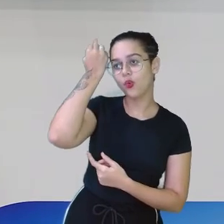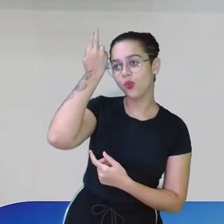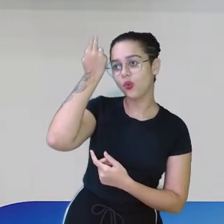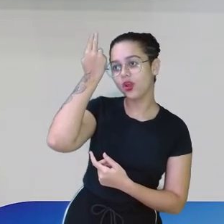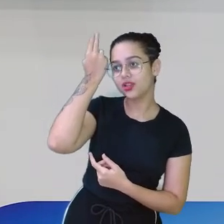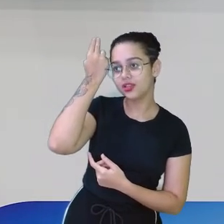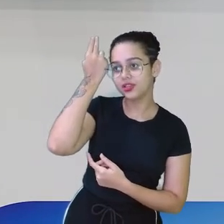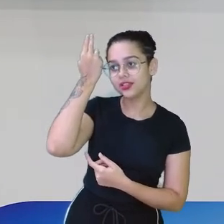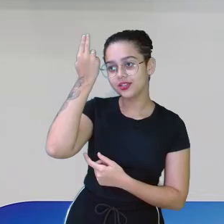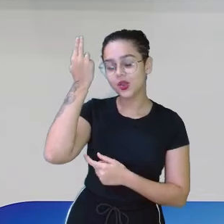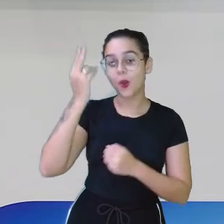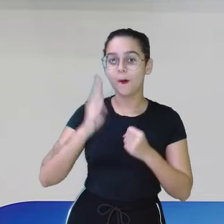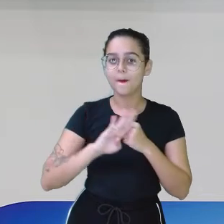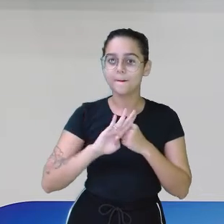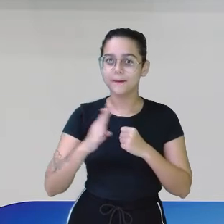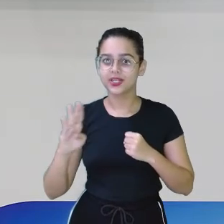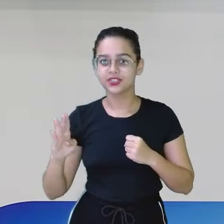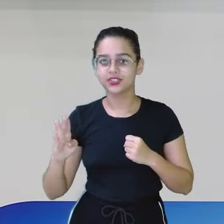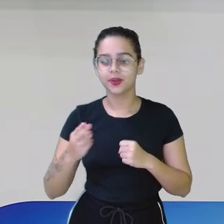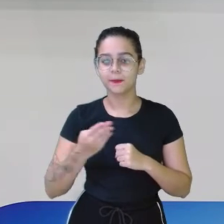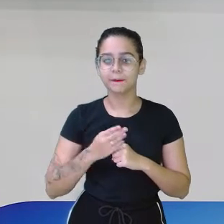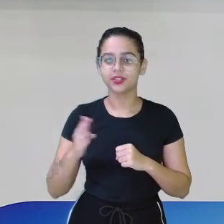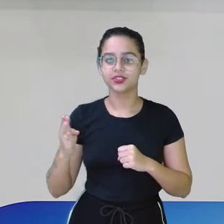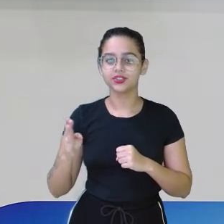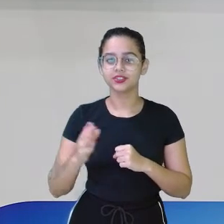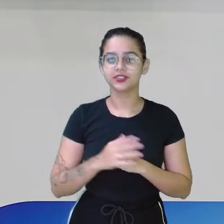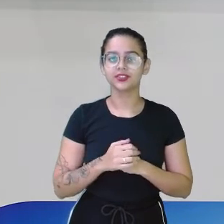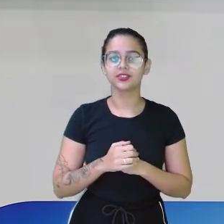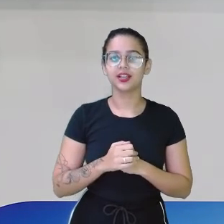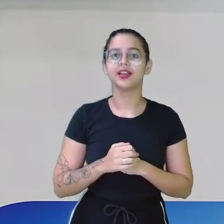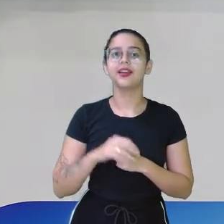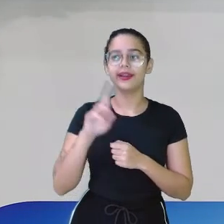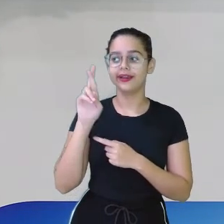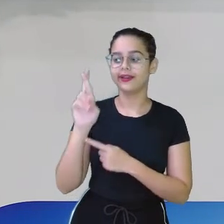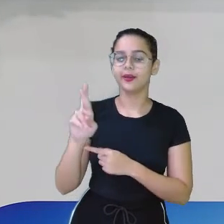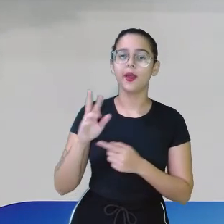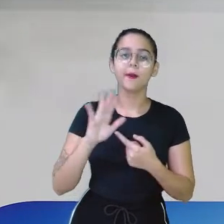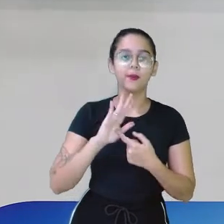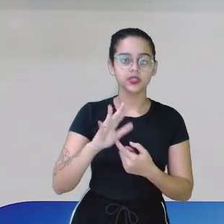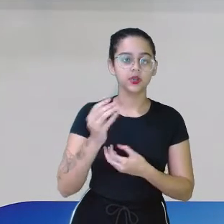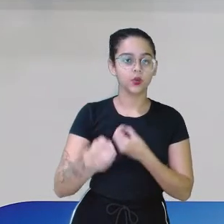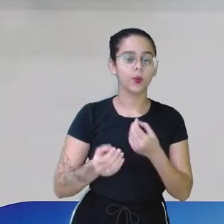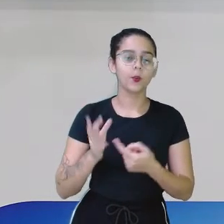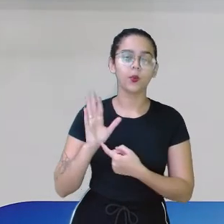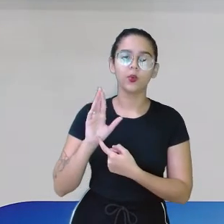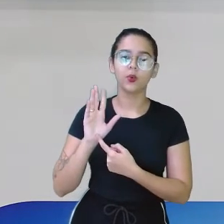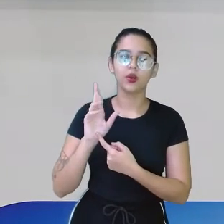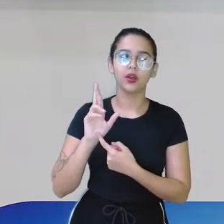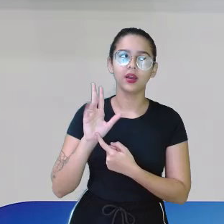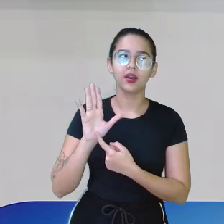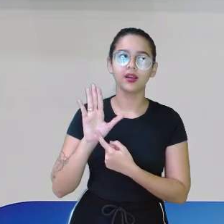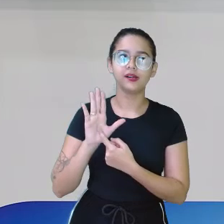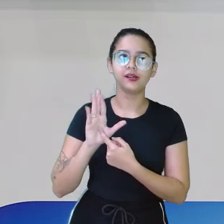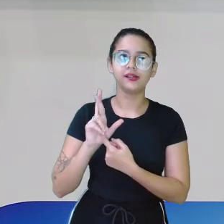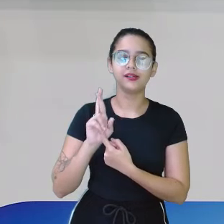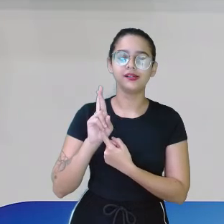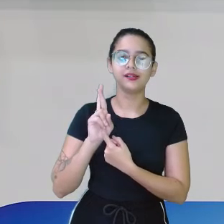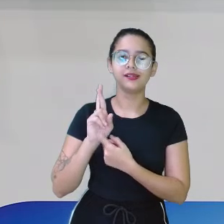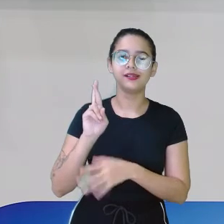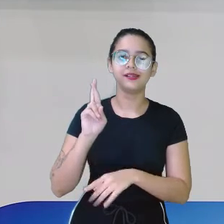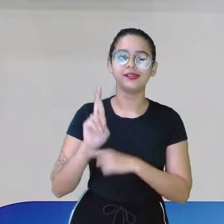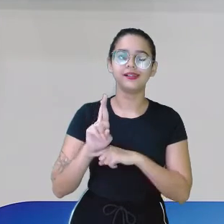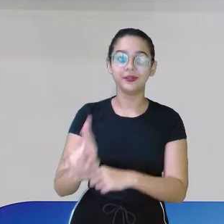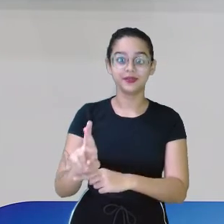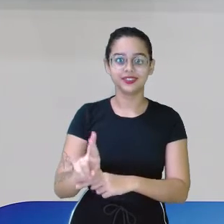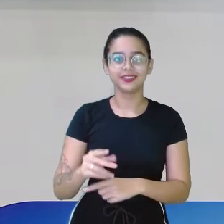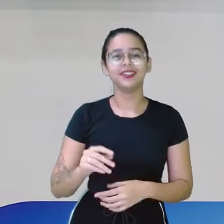Coelhinho bege. Tá vendo aí? Recessivo. Recessivo. homozigoto recessivo. Porque